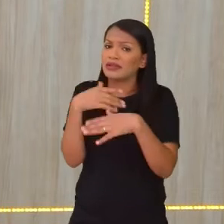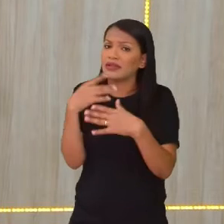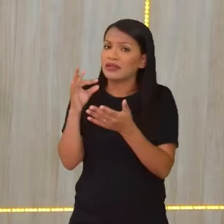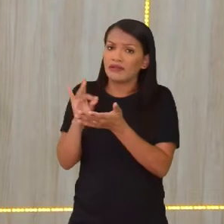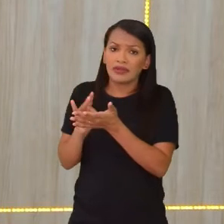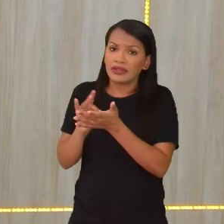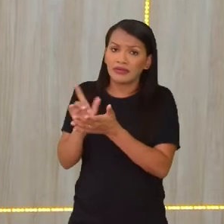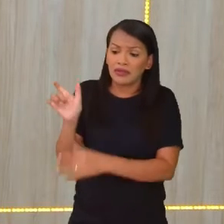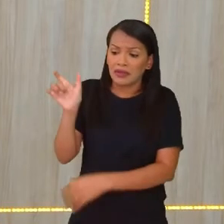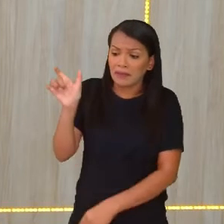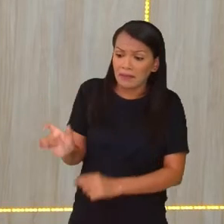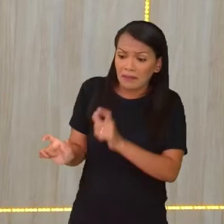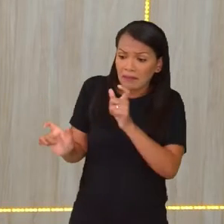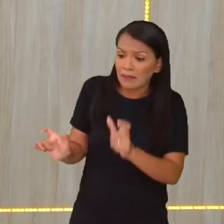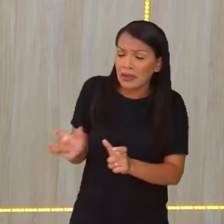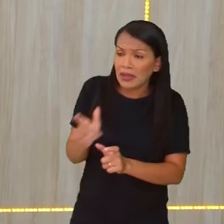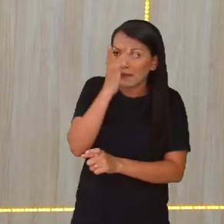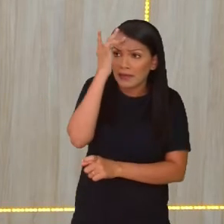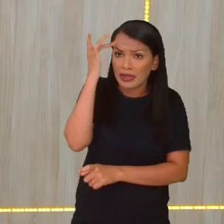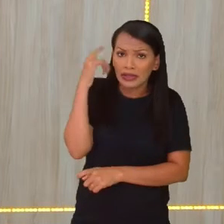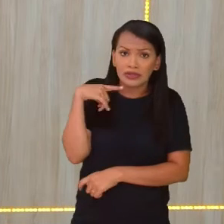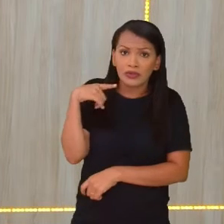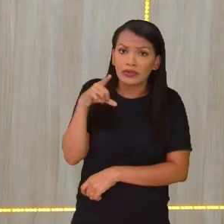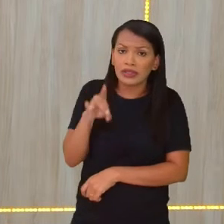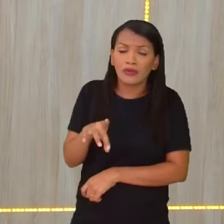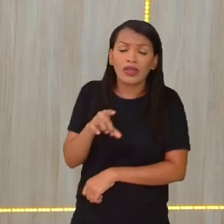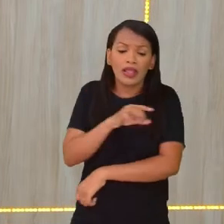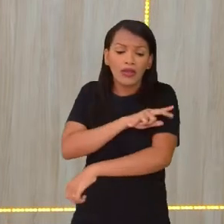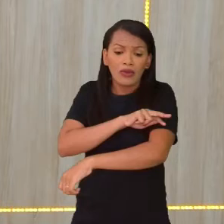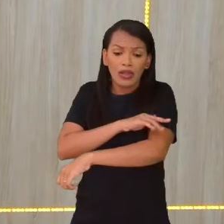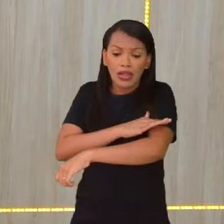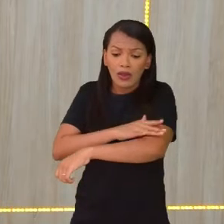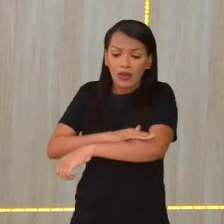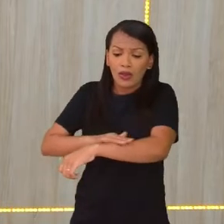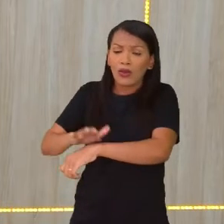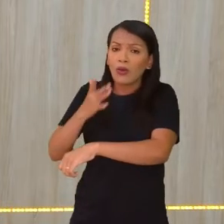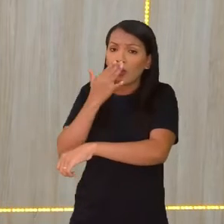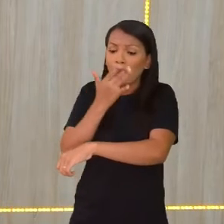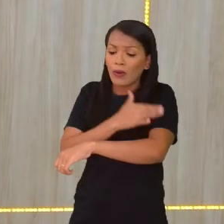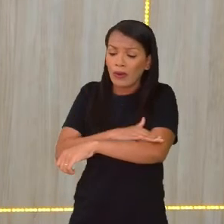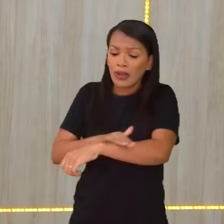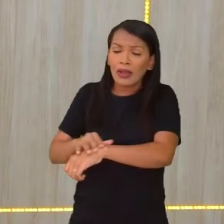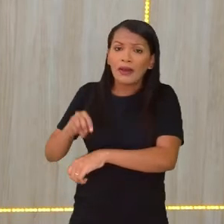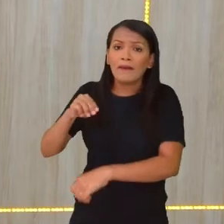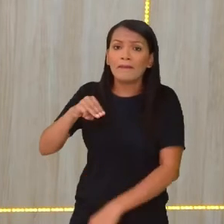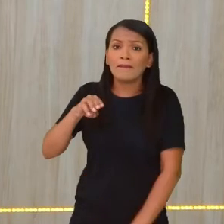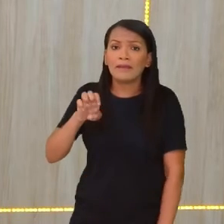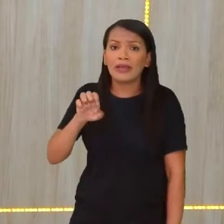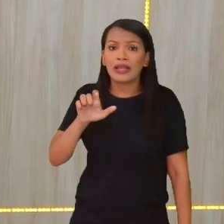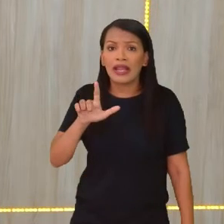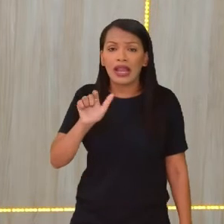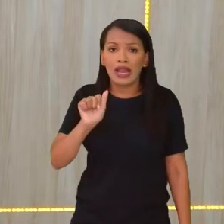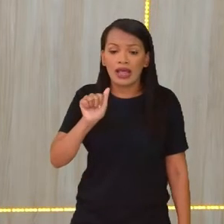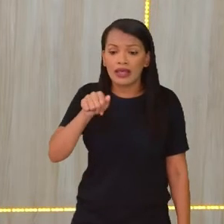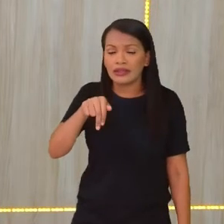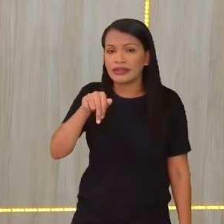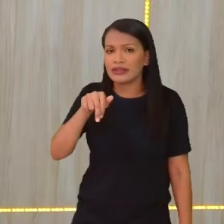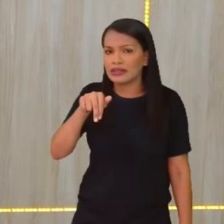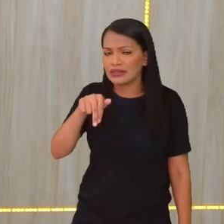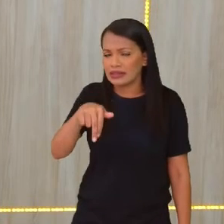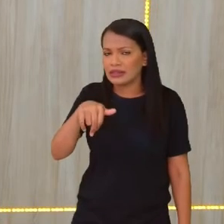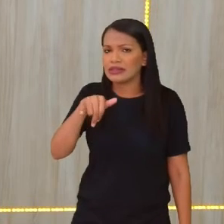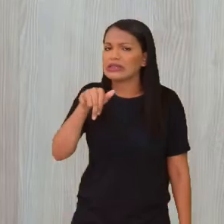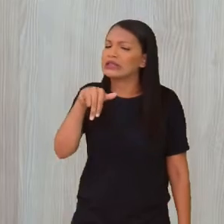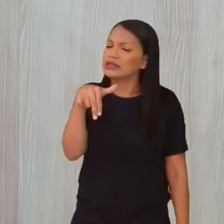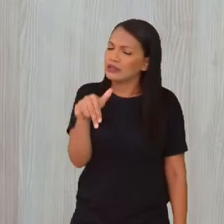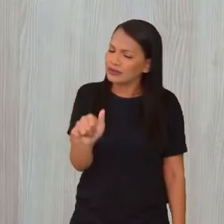apenas pessoas que têm um pouco mais de melanina na pele do que eu e do que a professora Vanessa, não é verdade, professora?